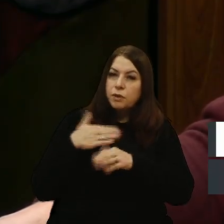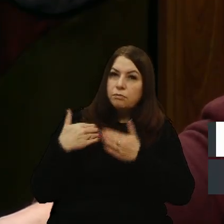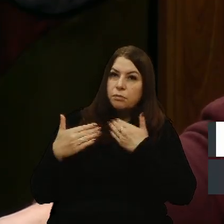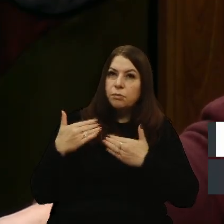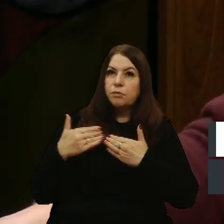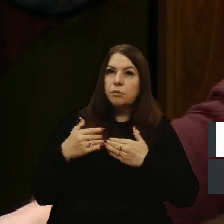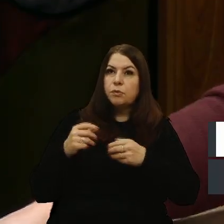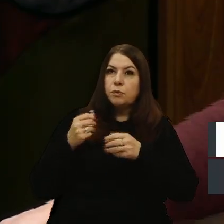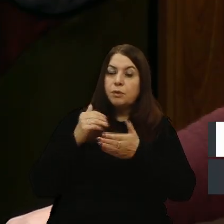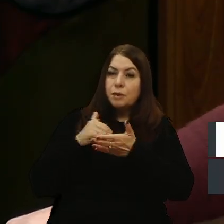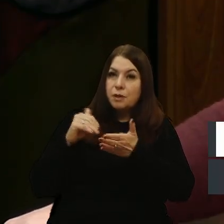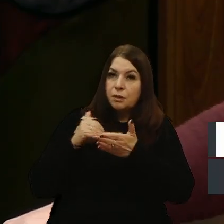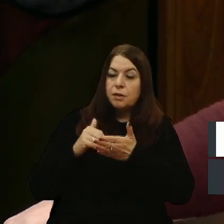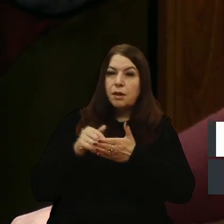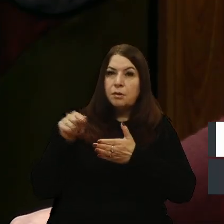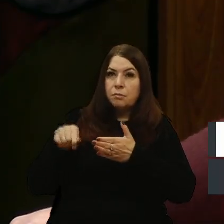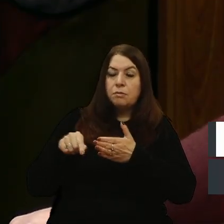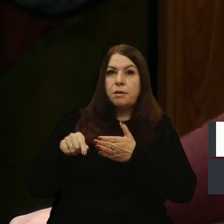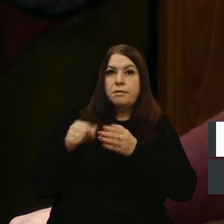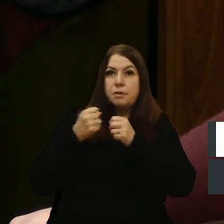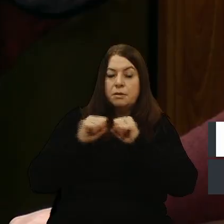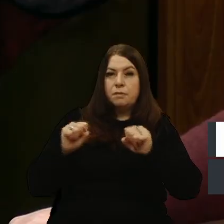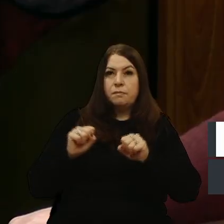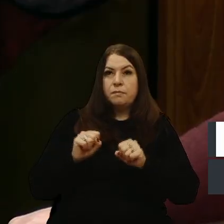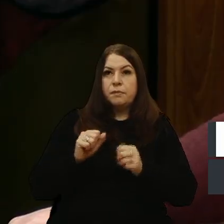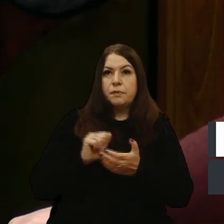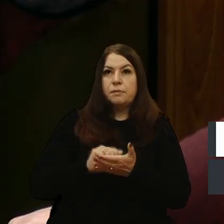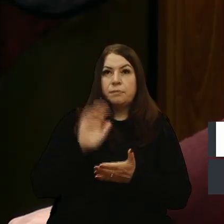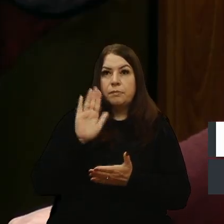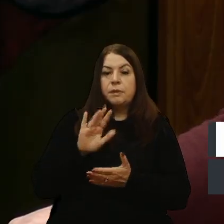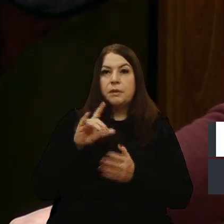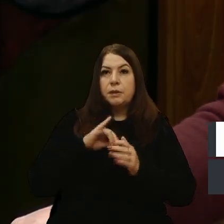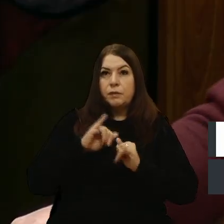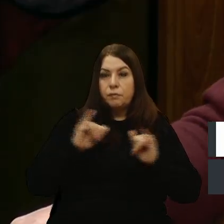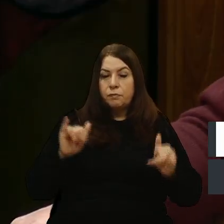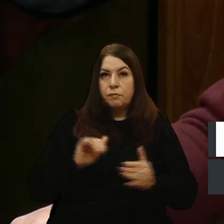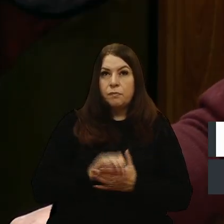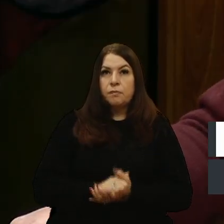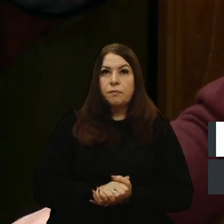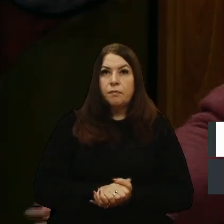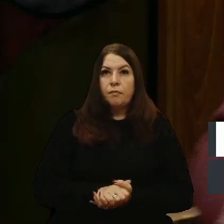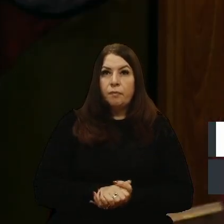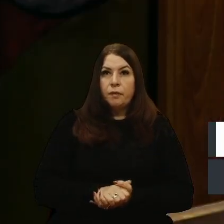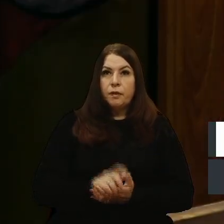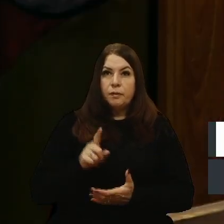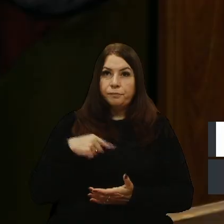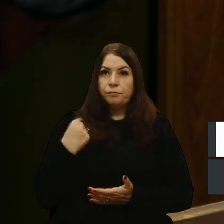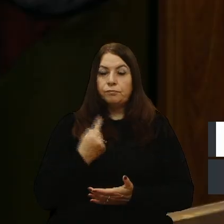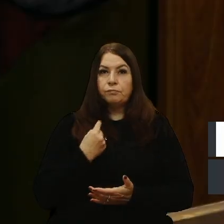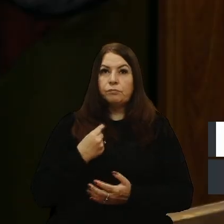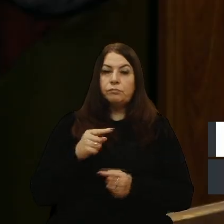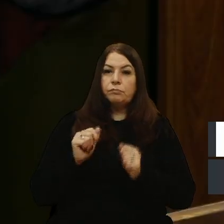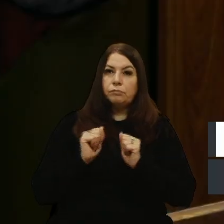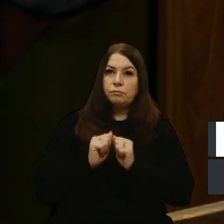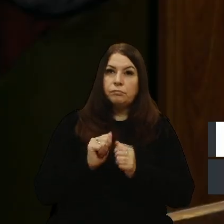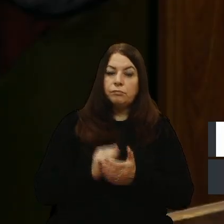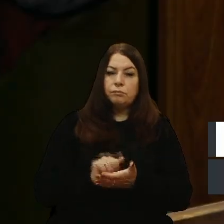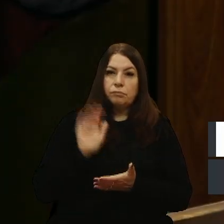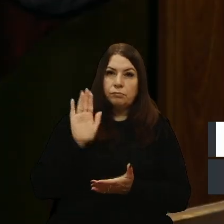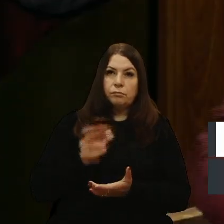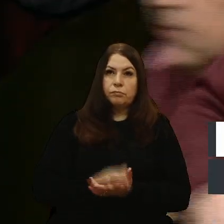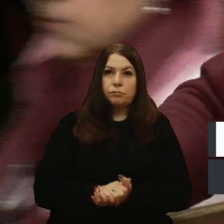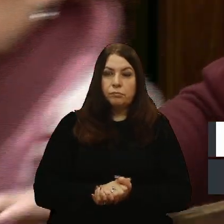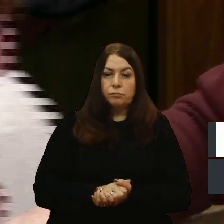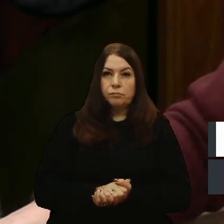da pasta, de ter a informação. Vou lhe pedir uma parte, por gentileza. Para que nós, então, através uma parte, vereador